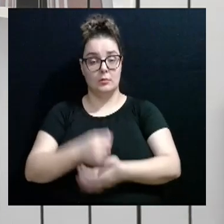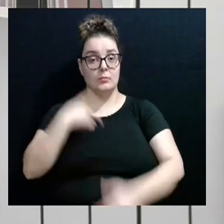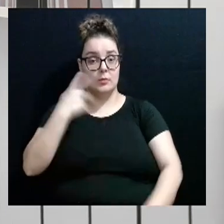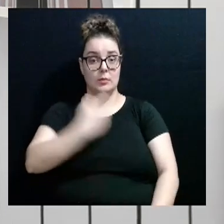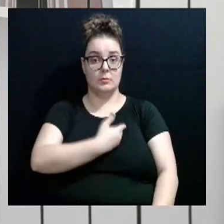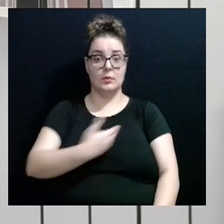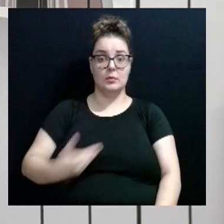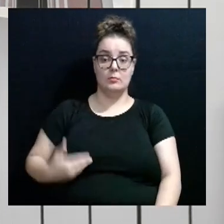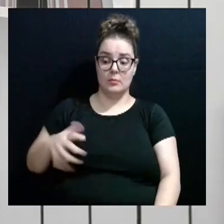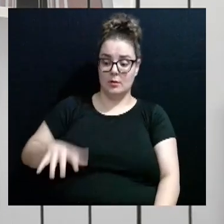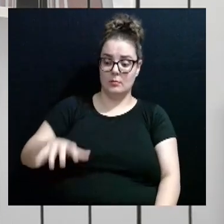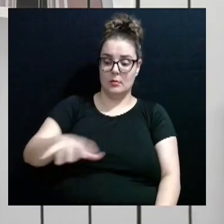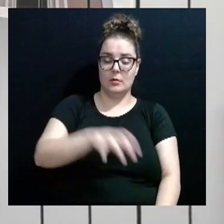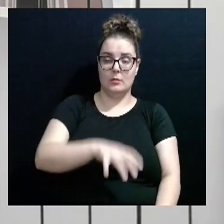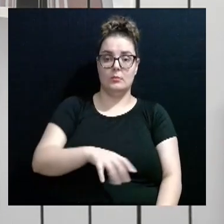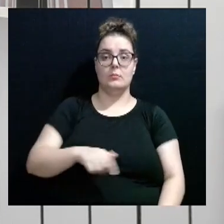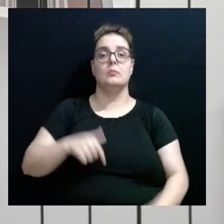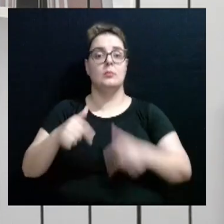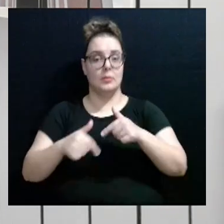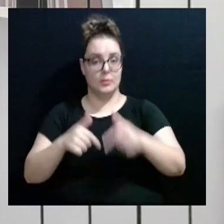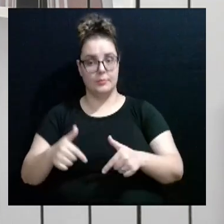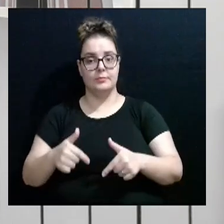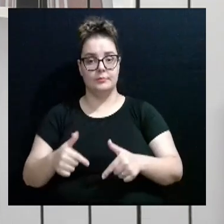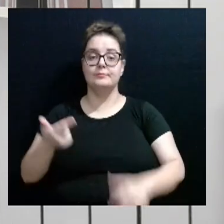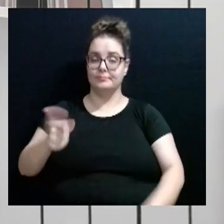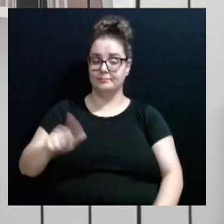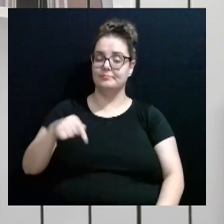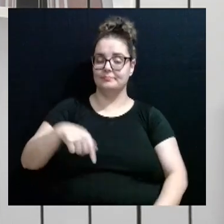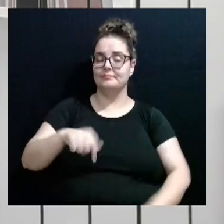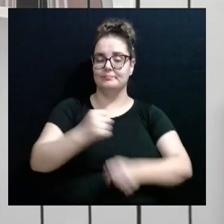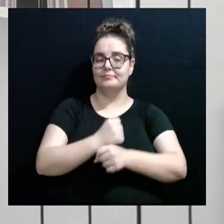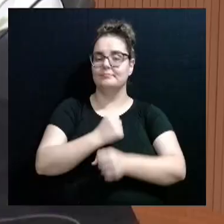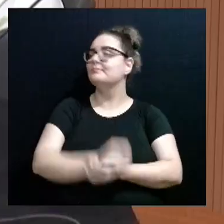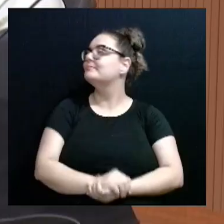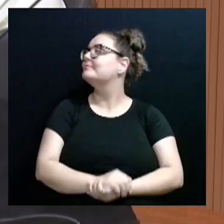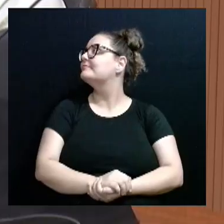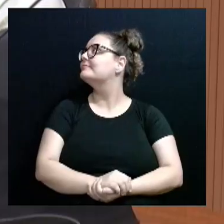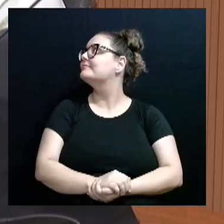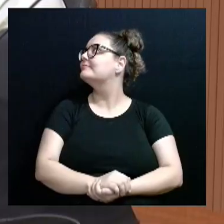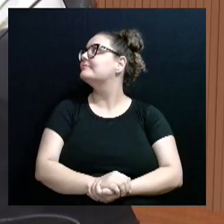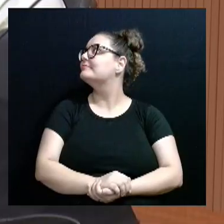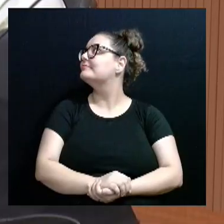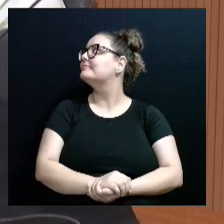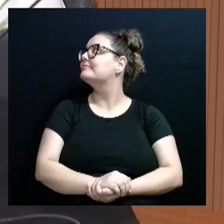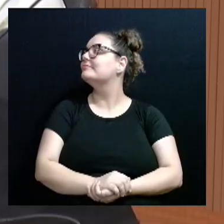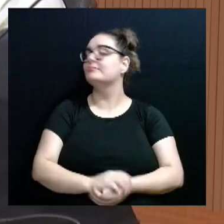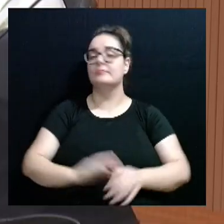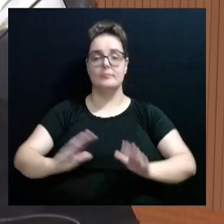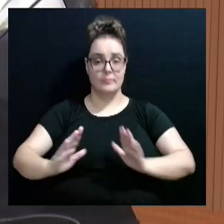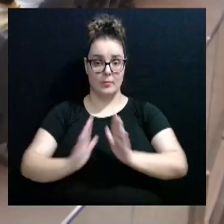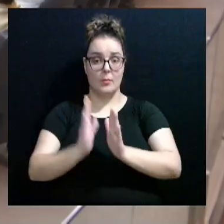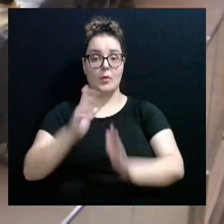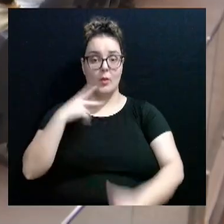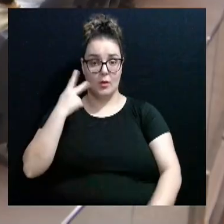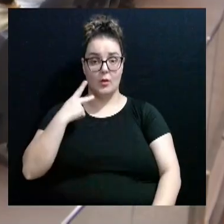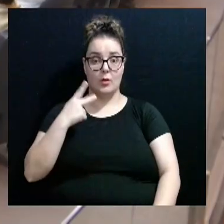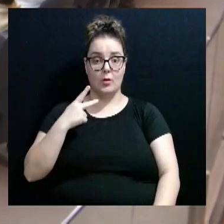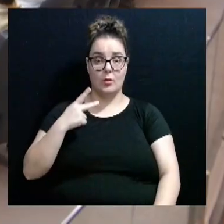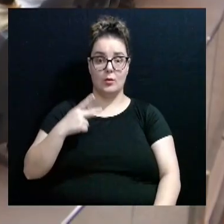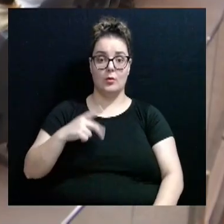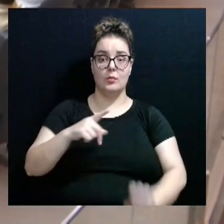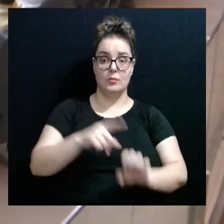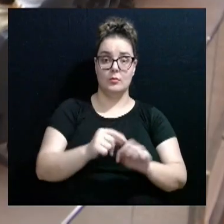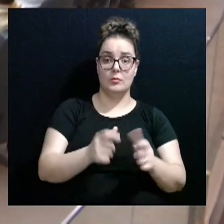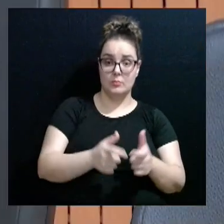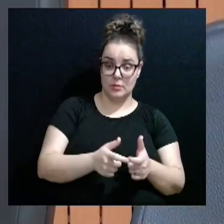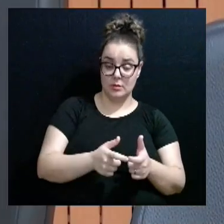O trabalho deve continuar neste ano. A Frente Parlamentar do Microempreendedor, da Micro e